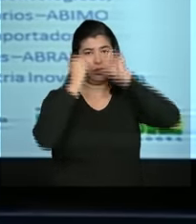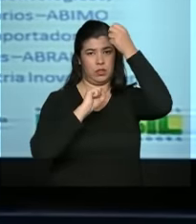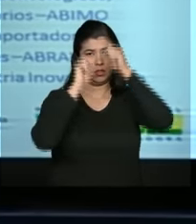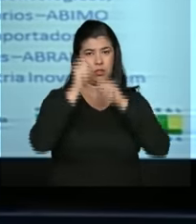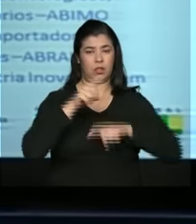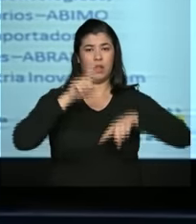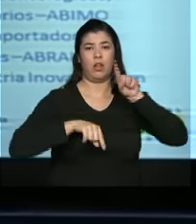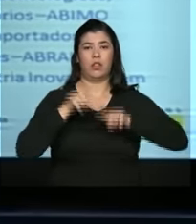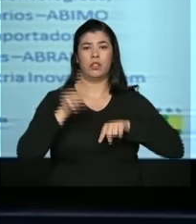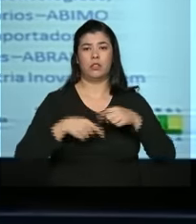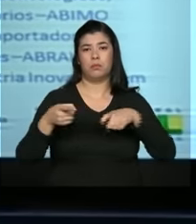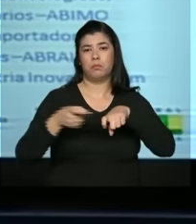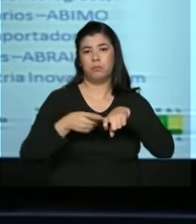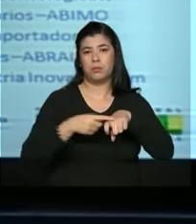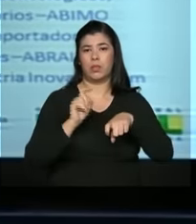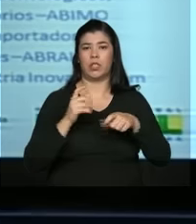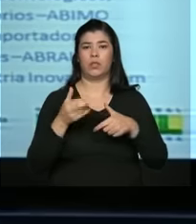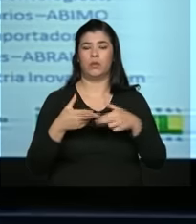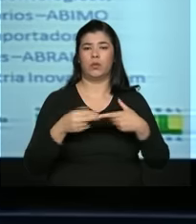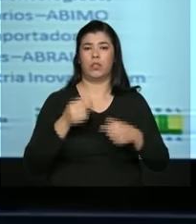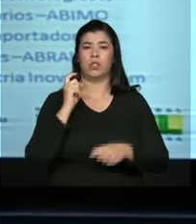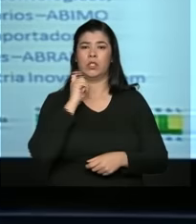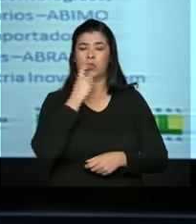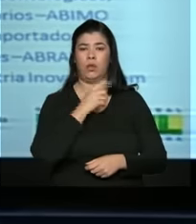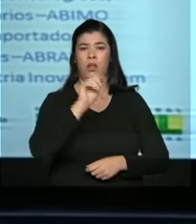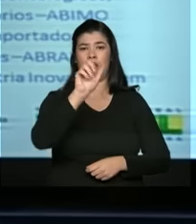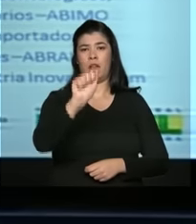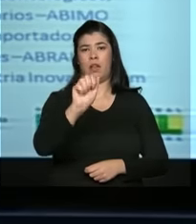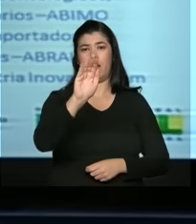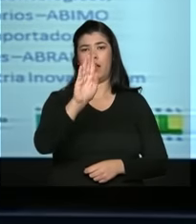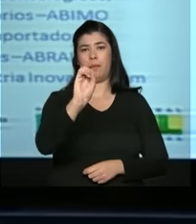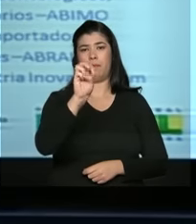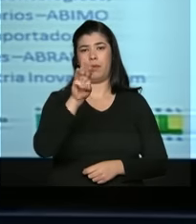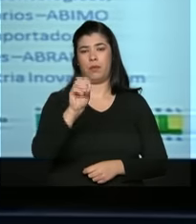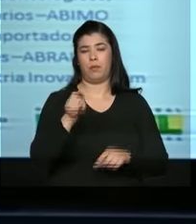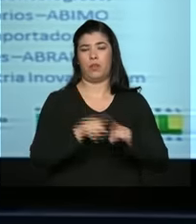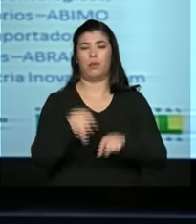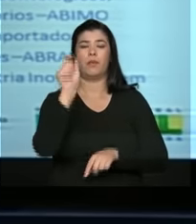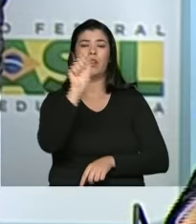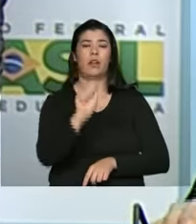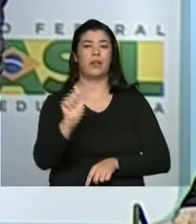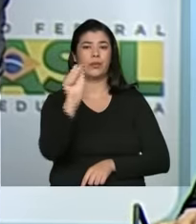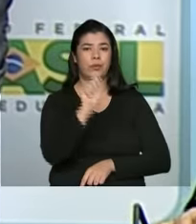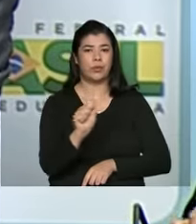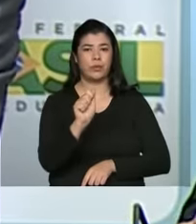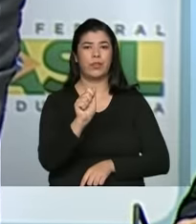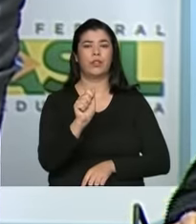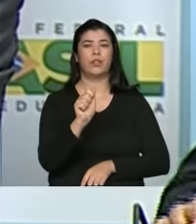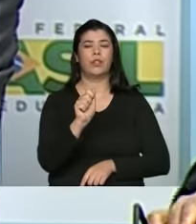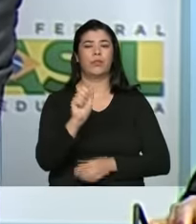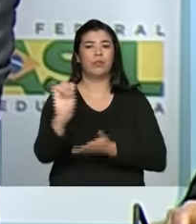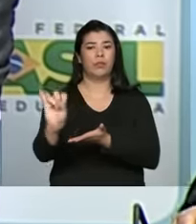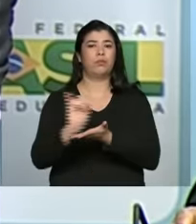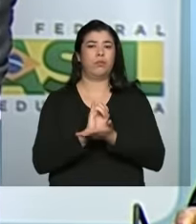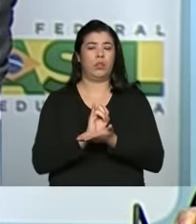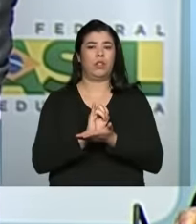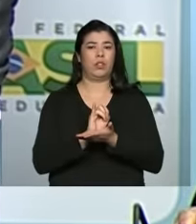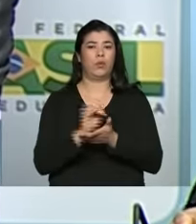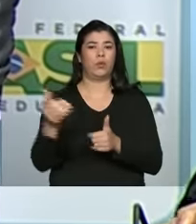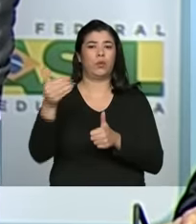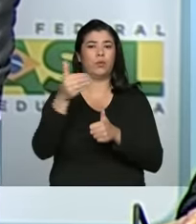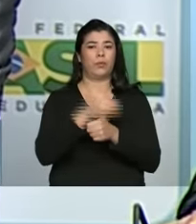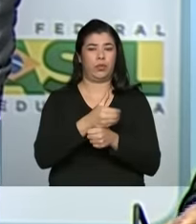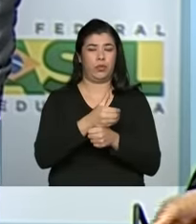artigos e Equipamentos Médicos odontológicos abimo a Associação Brasileira de importadores e distribuidores de implantes e a